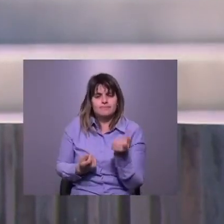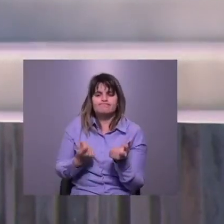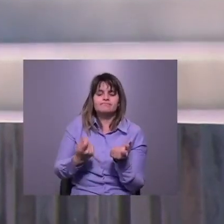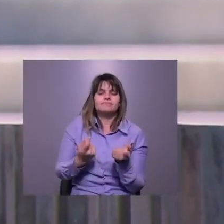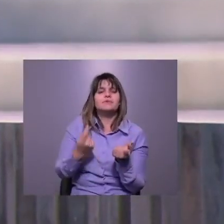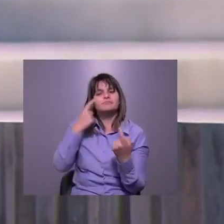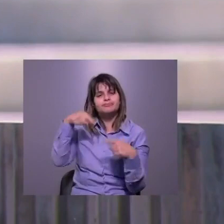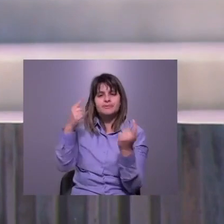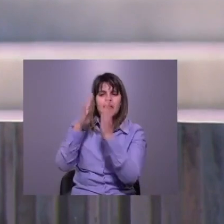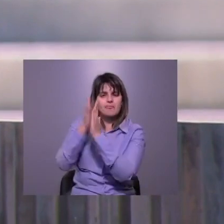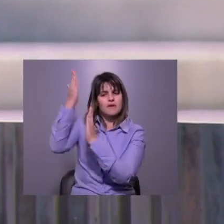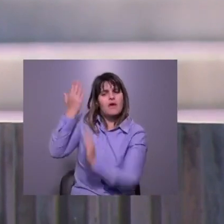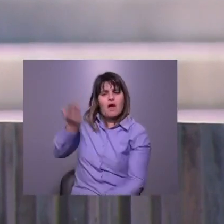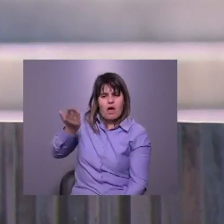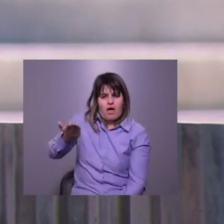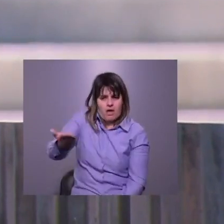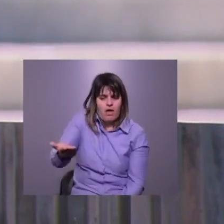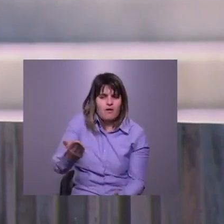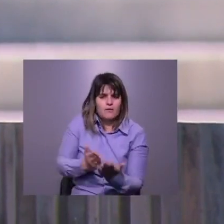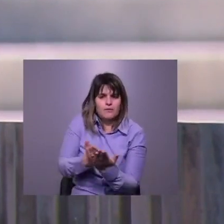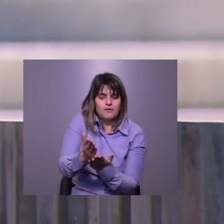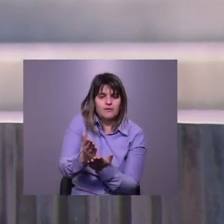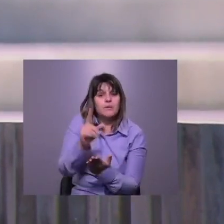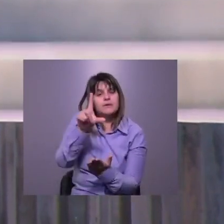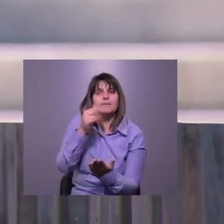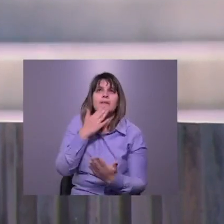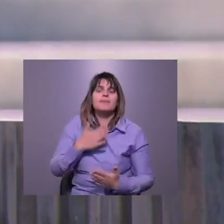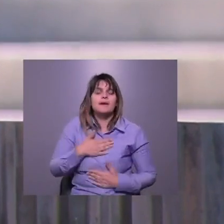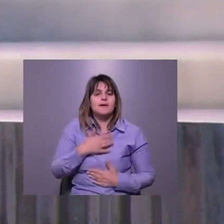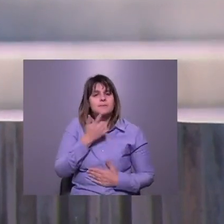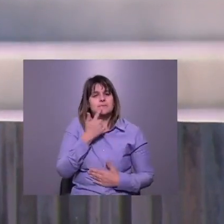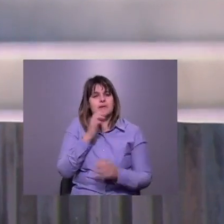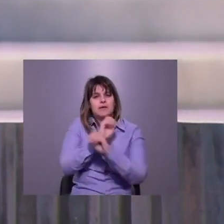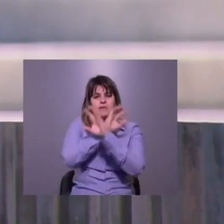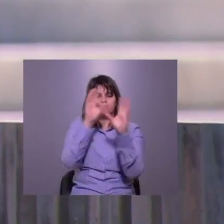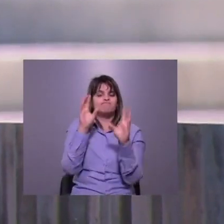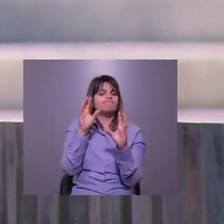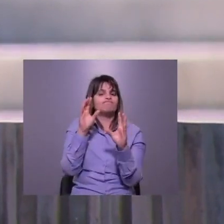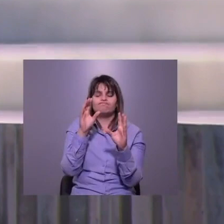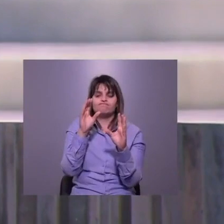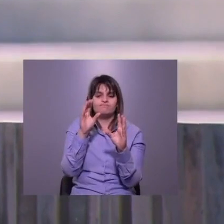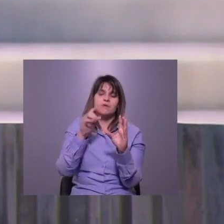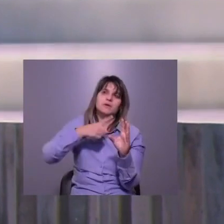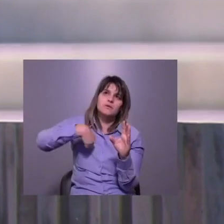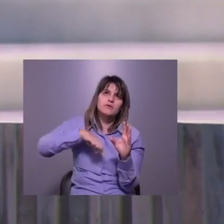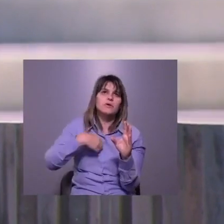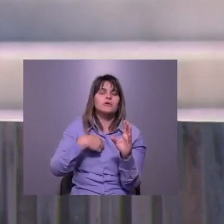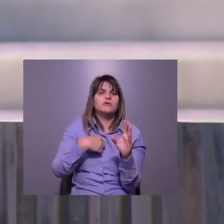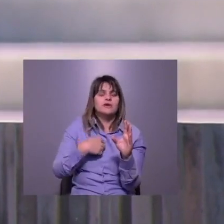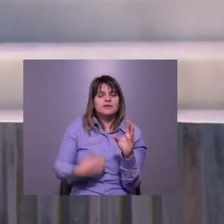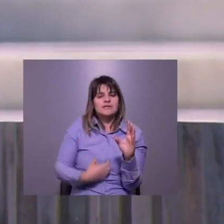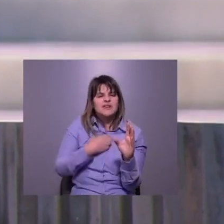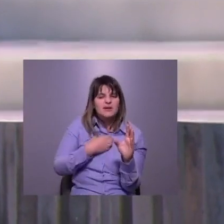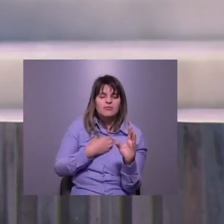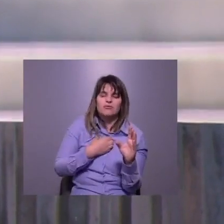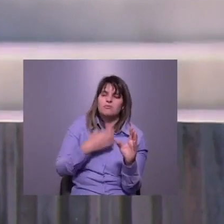Deus, como poderia levar-nos a crer aquilo que geralmente consideramos sinais